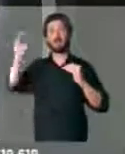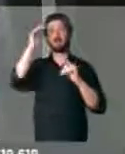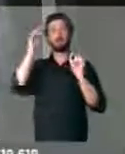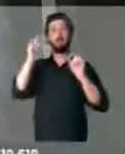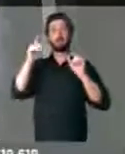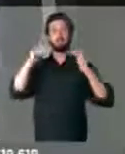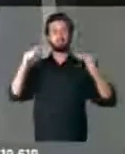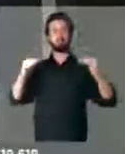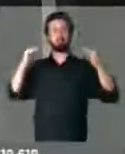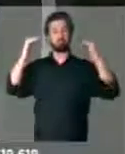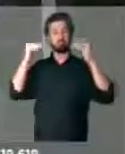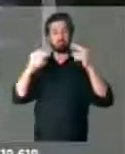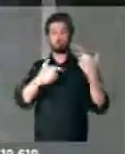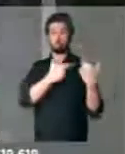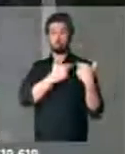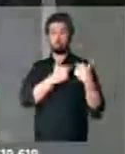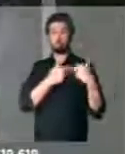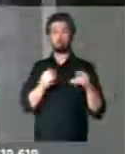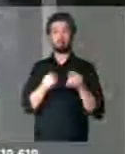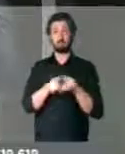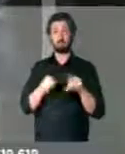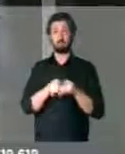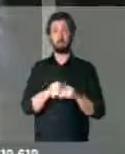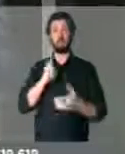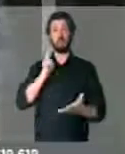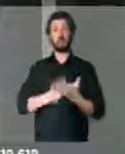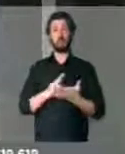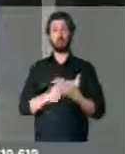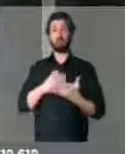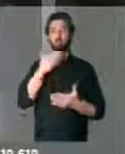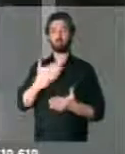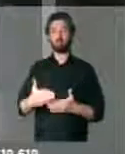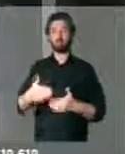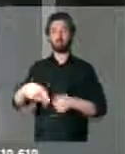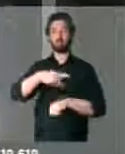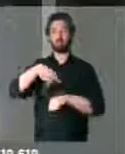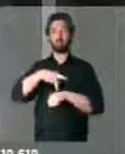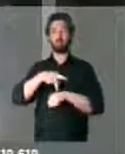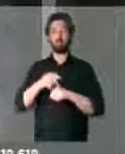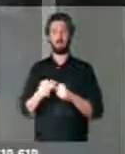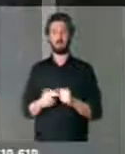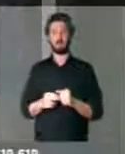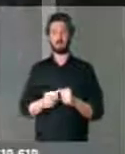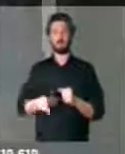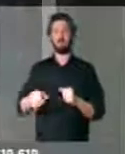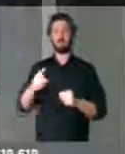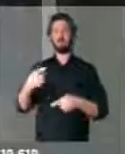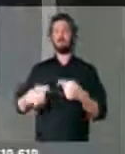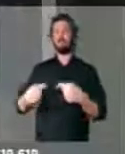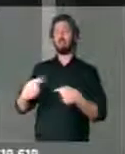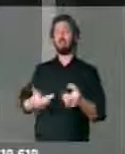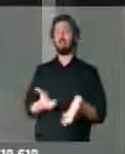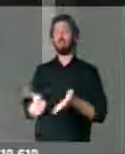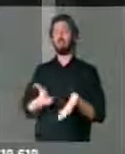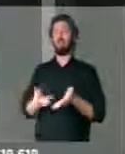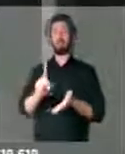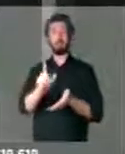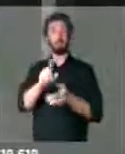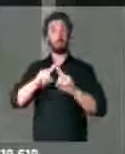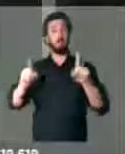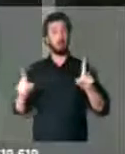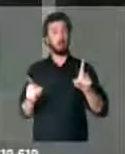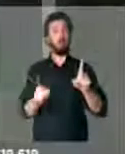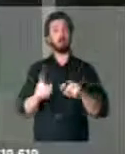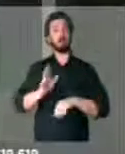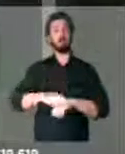a altivez, a responsabilidade e o compromisso com o futuro desse país. Não de forma politiqueira, mas, volto a repetir,